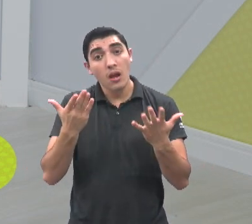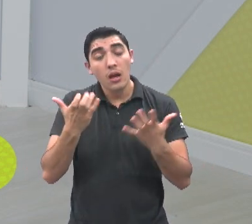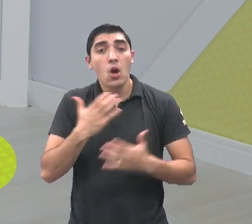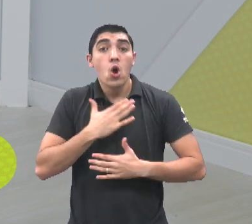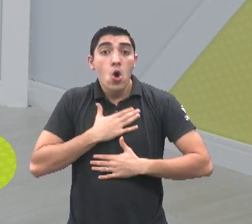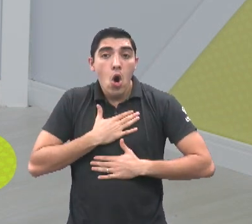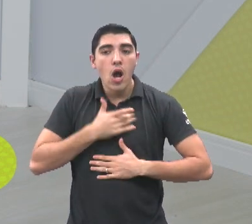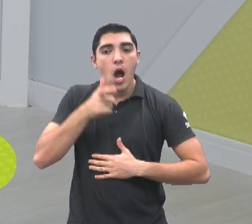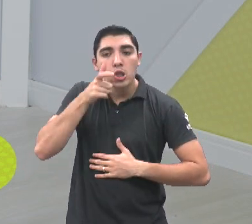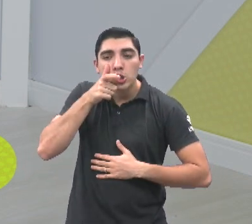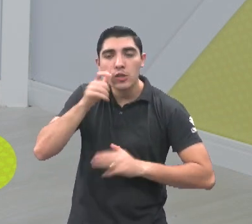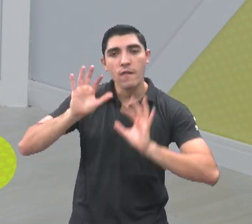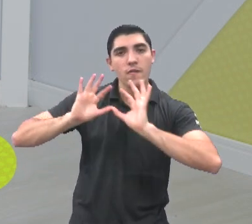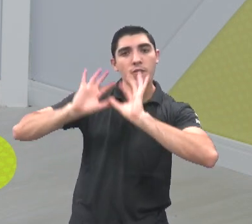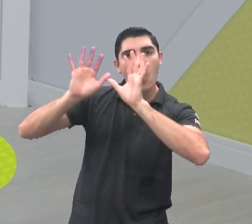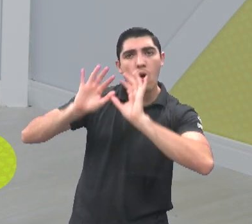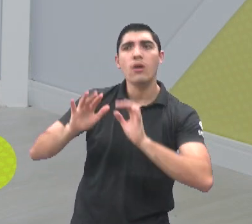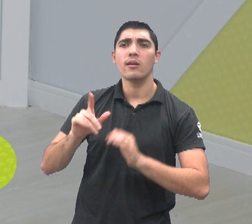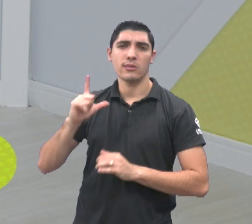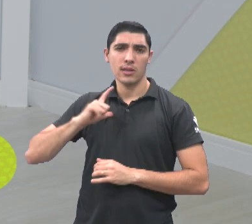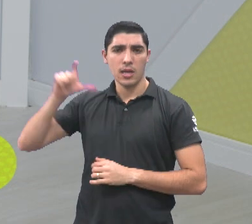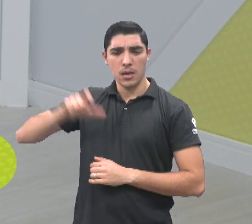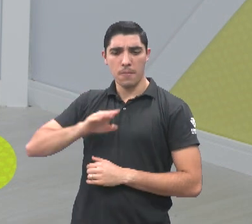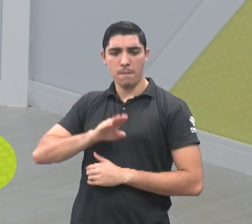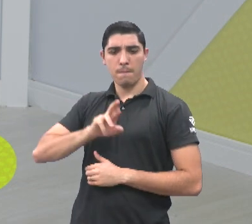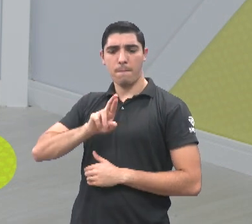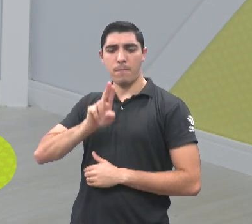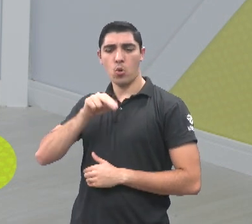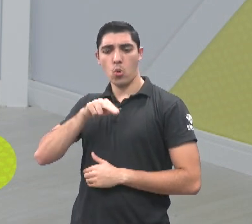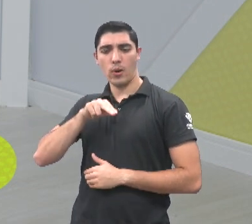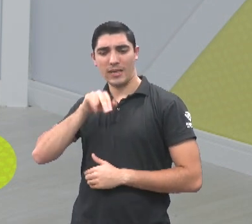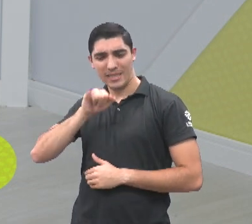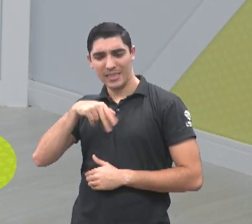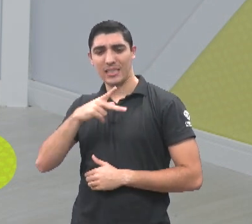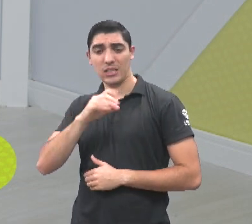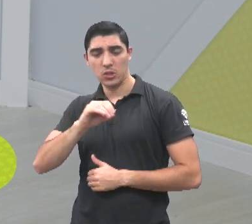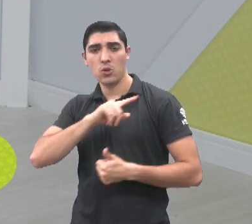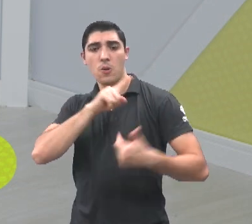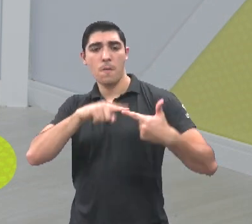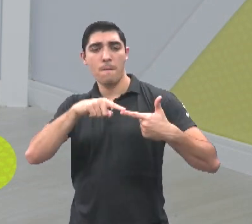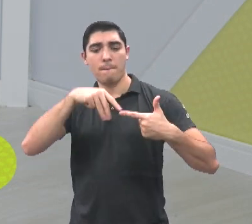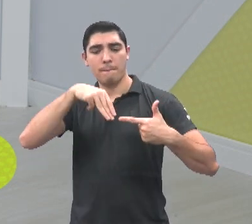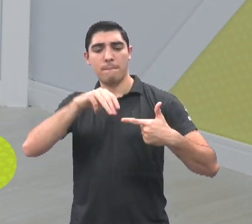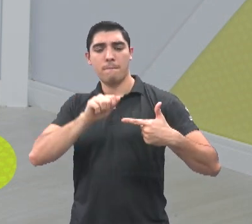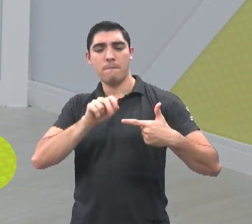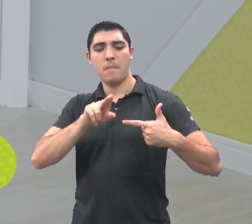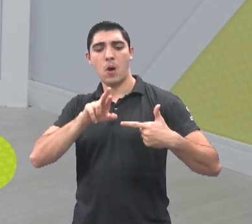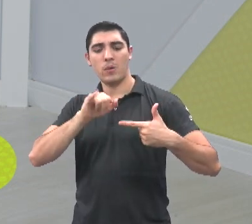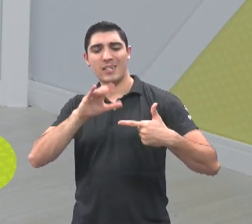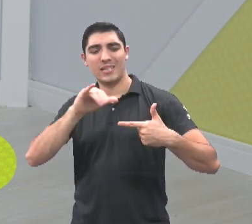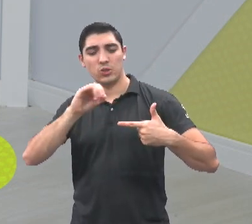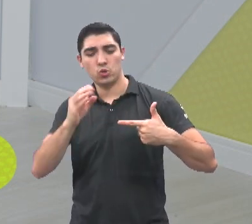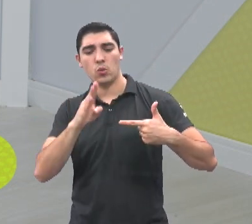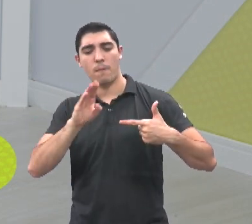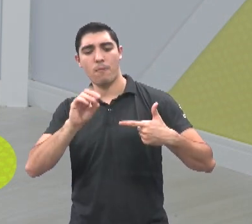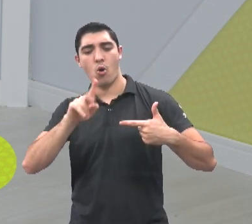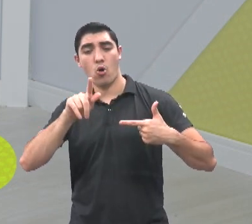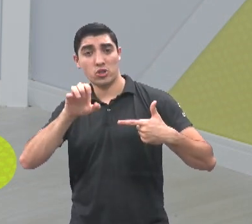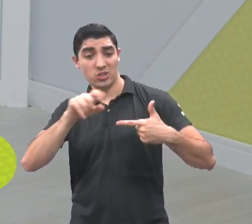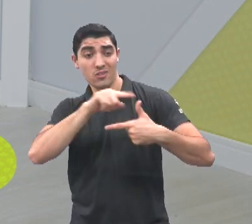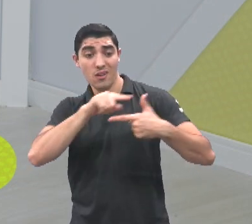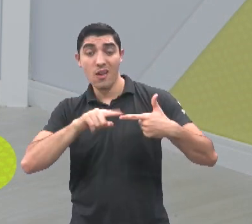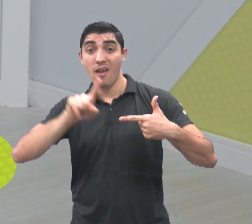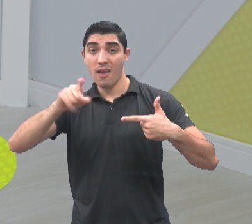do vôlei, vai ter atrações, vai ter o Bruninho, vai ter o Maurício Borges, jogadores ex-seleção brasileira, vale a pena prestigiar, vale a